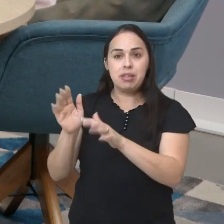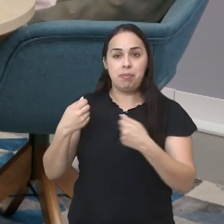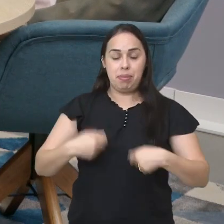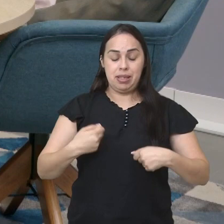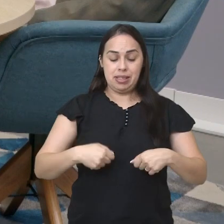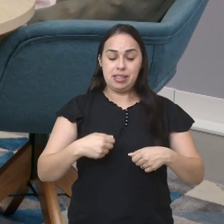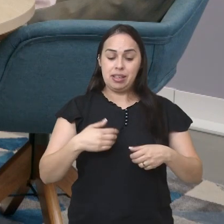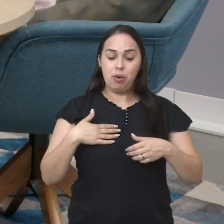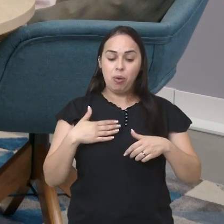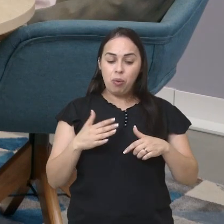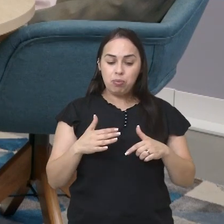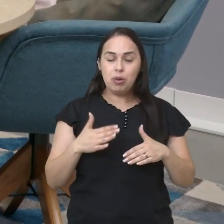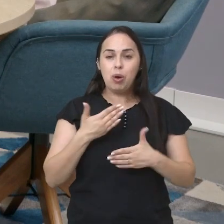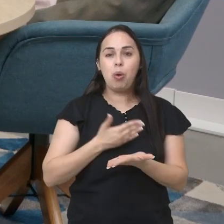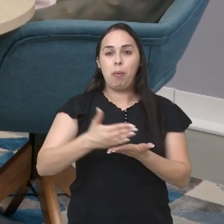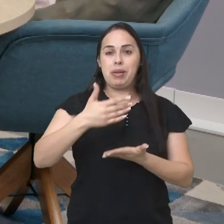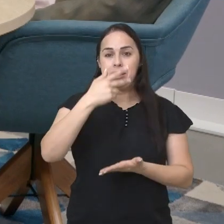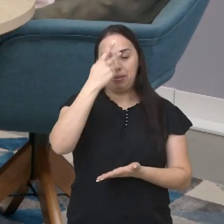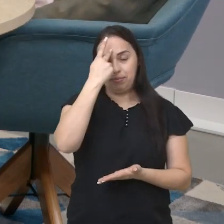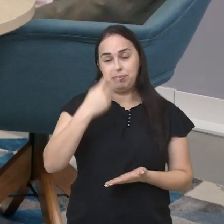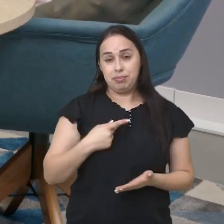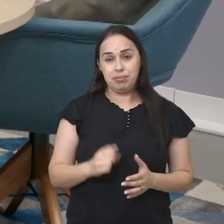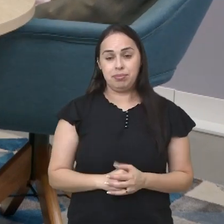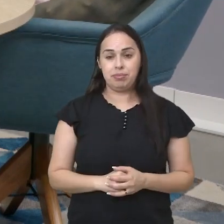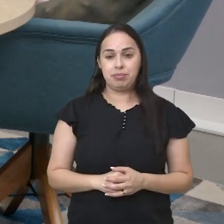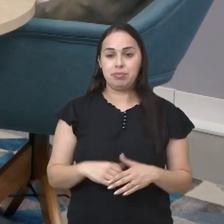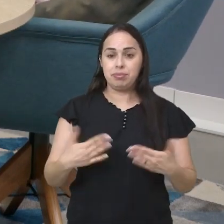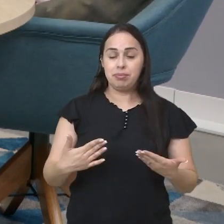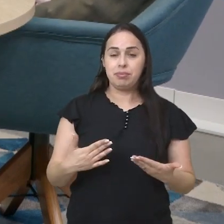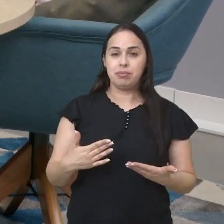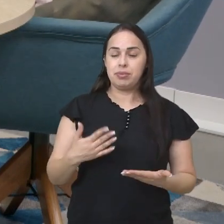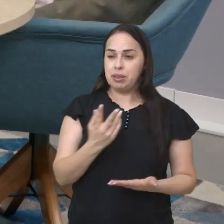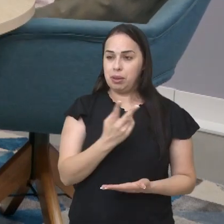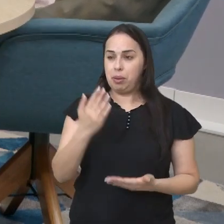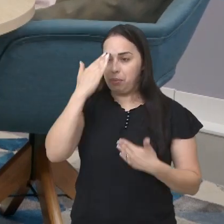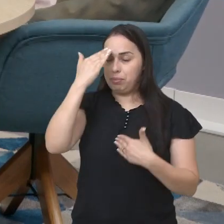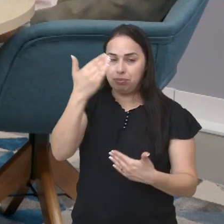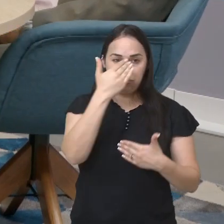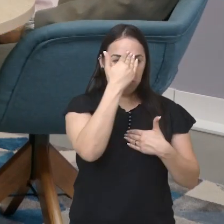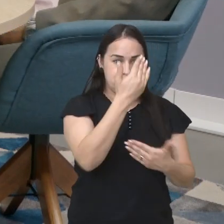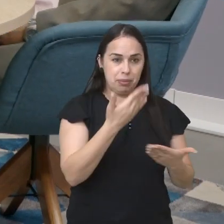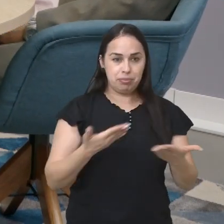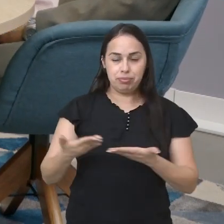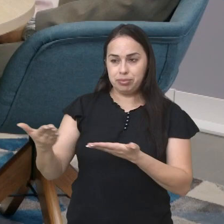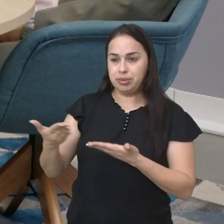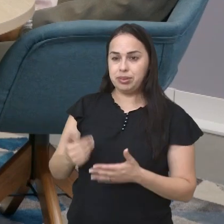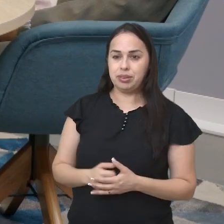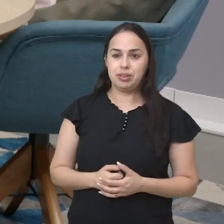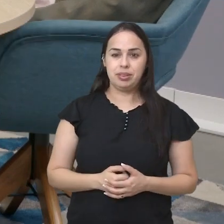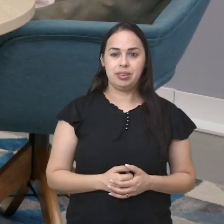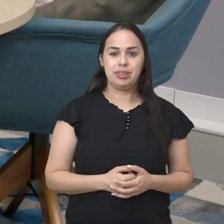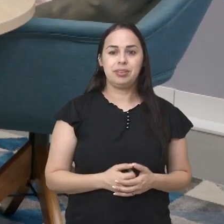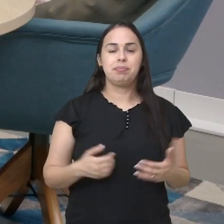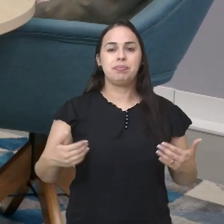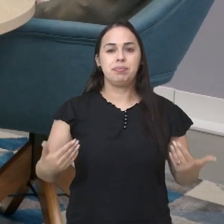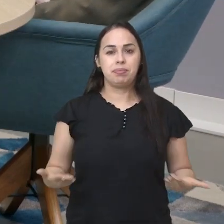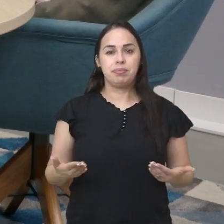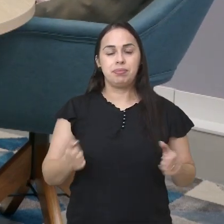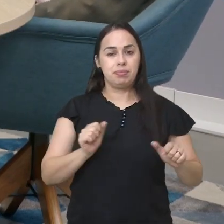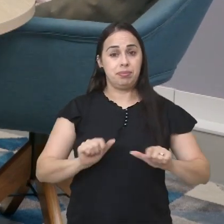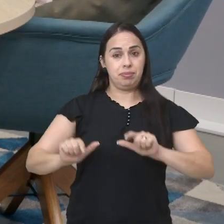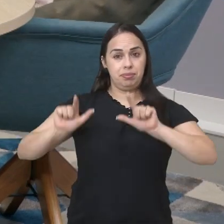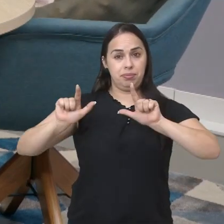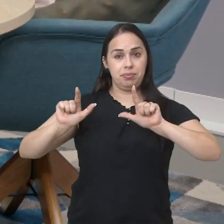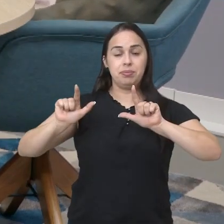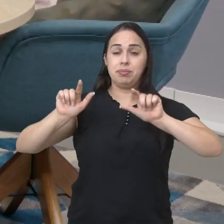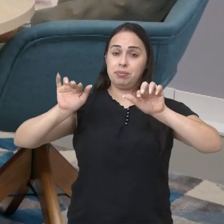pelo setor onde a gente vive. Gente, muito obrigada pela participação de vocês, viu? Sejam sempre bem-vindos. Obrigado. E o Diálogos da